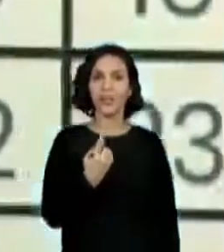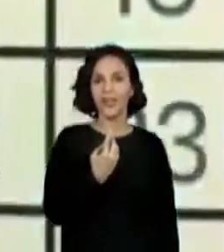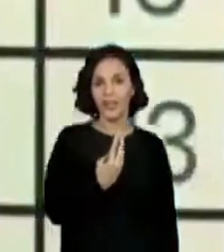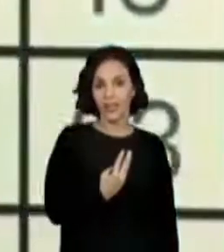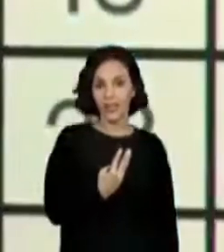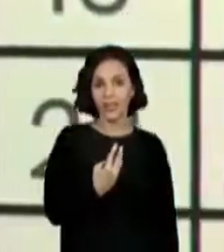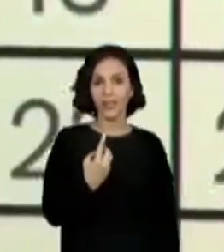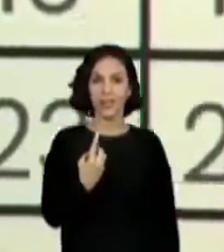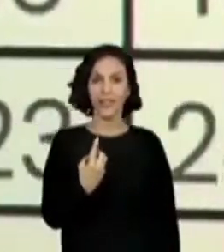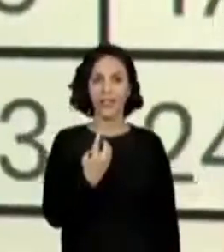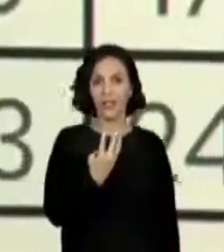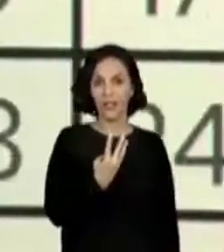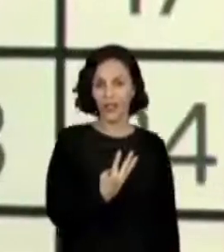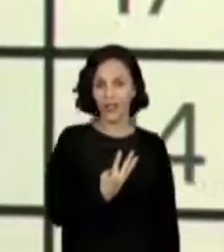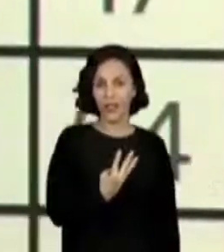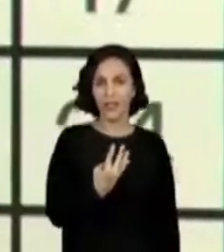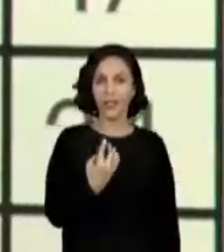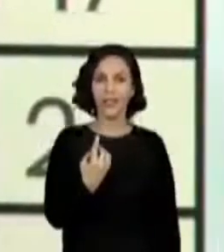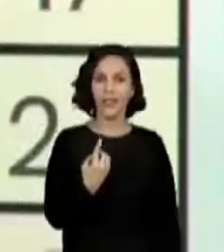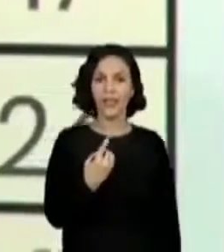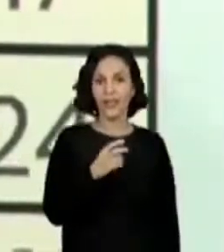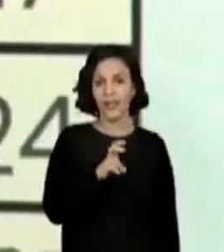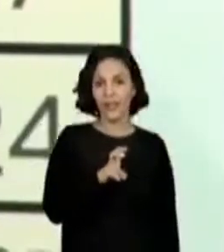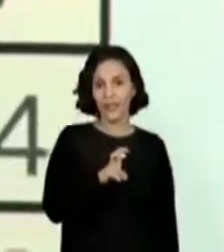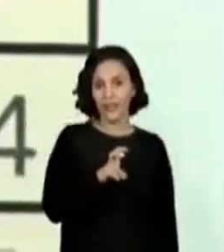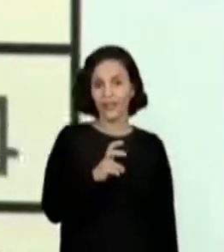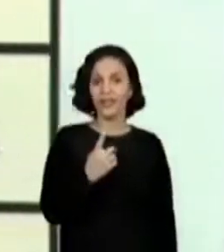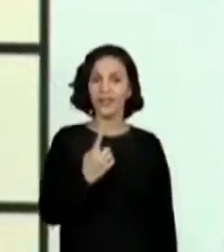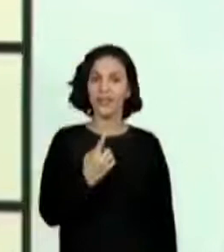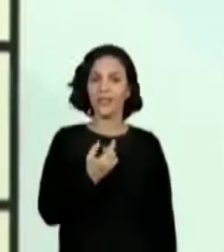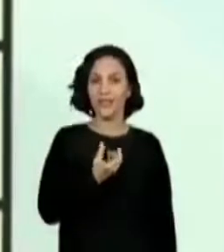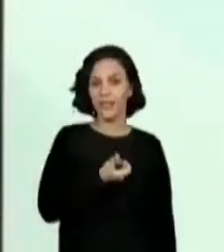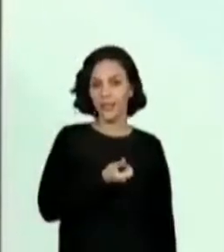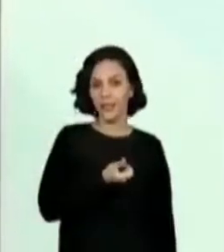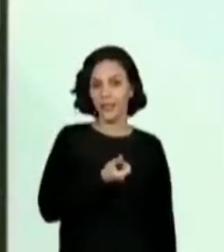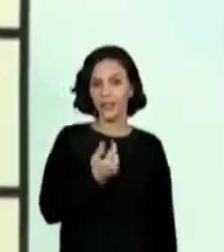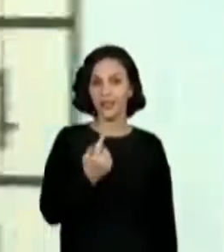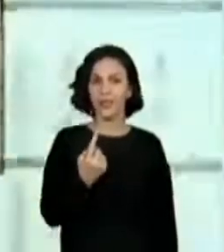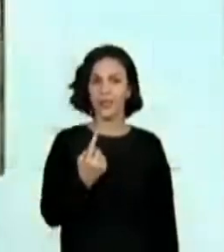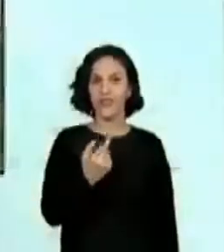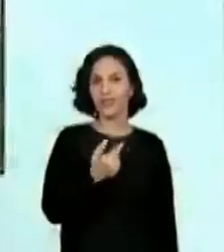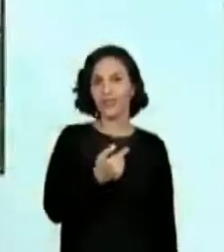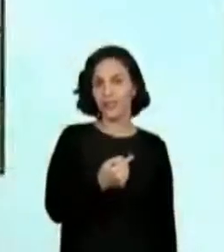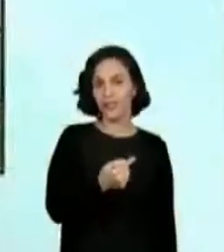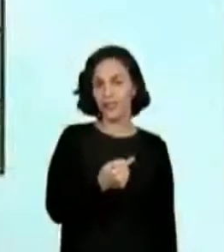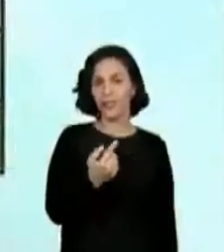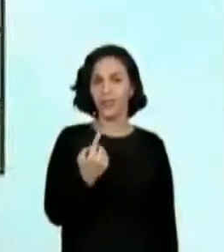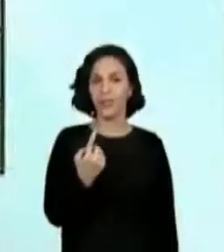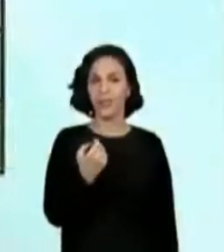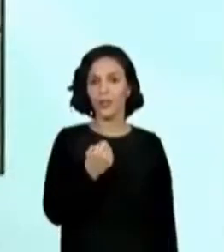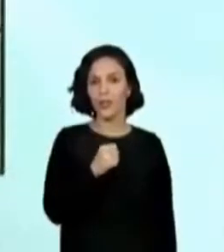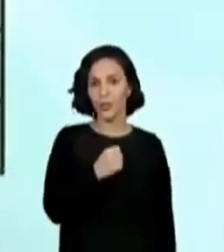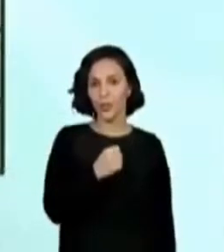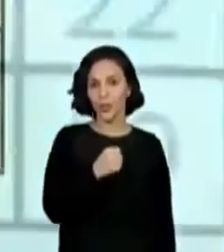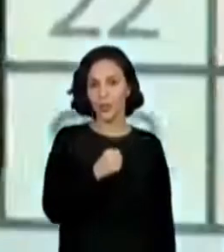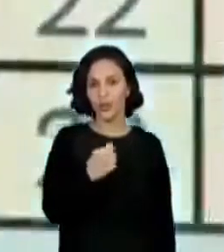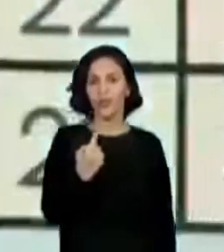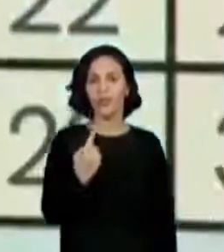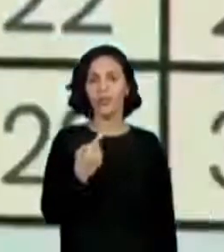13, 14, 15, 16, 17,